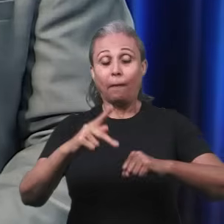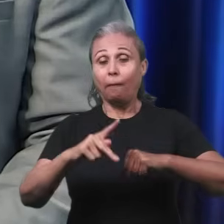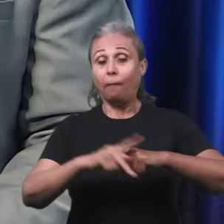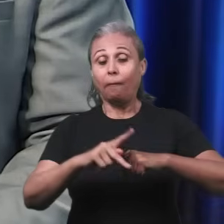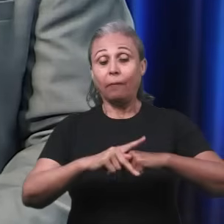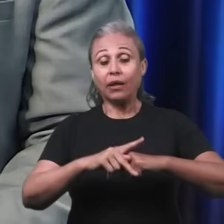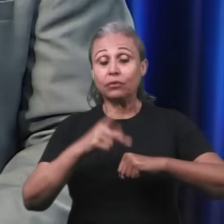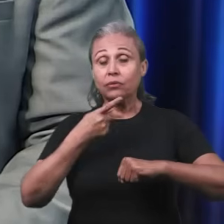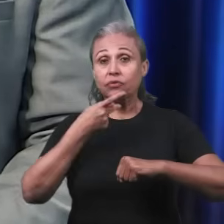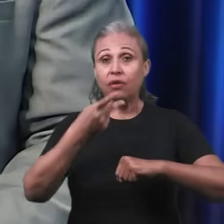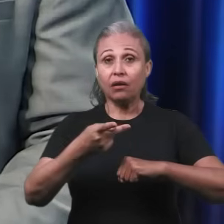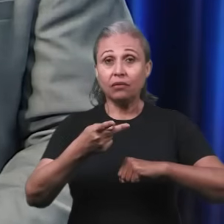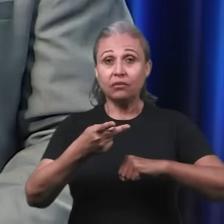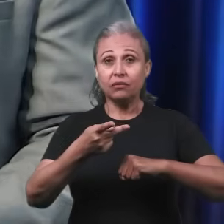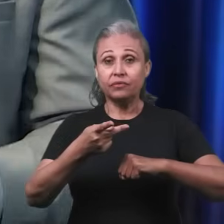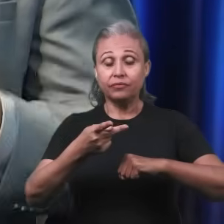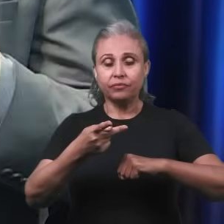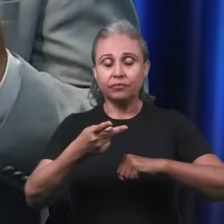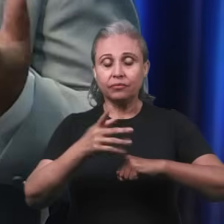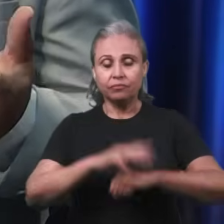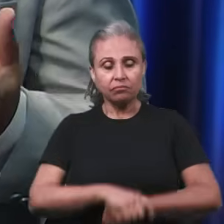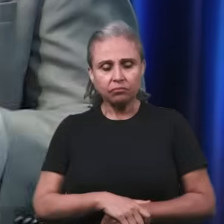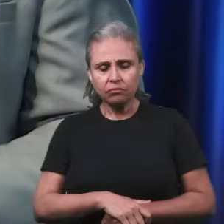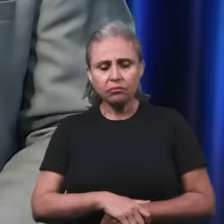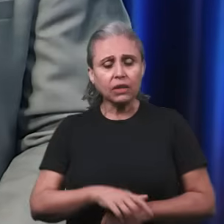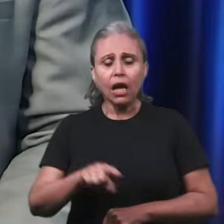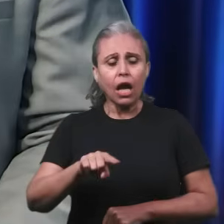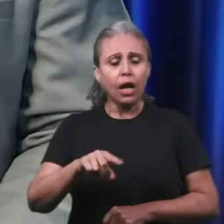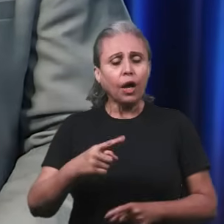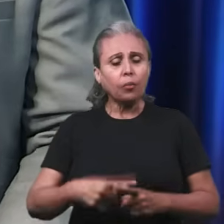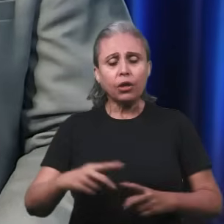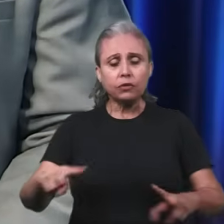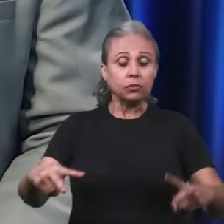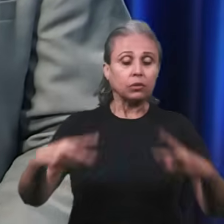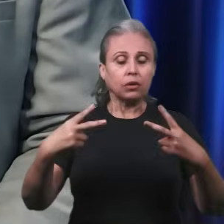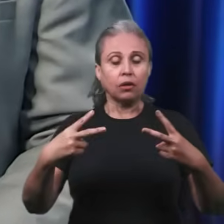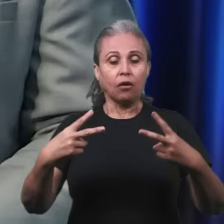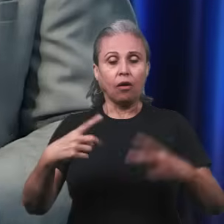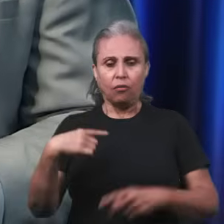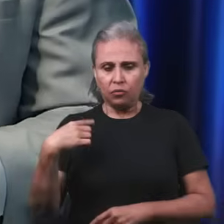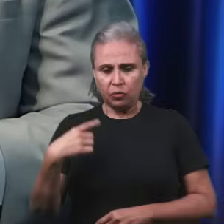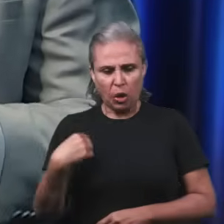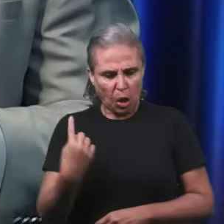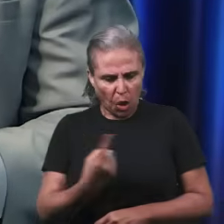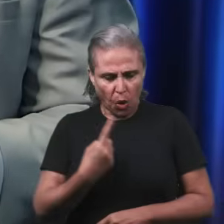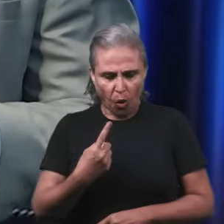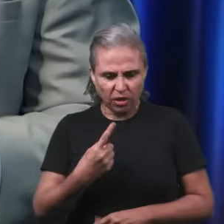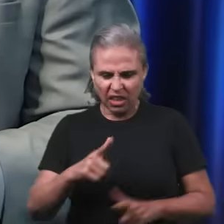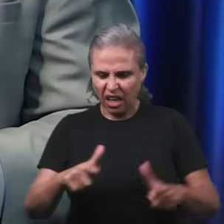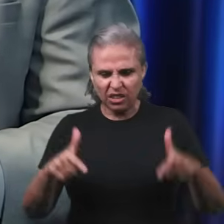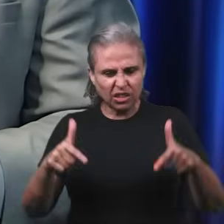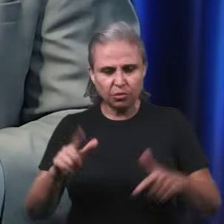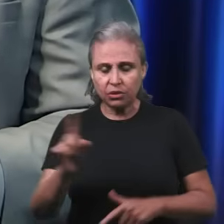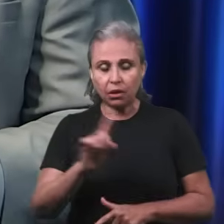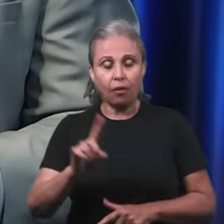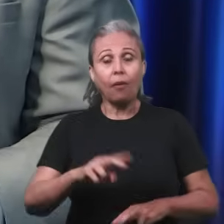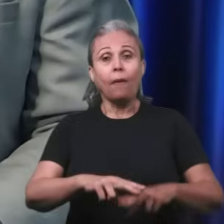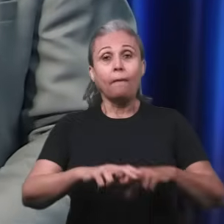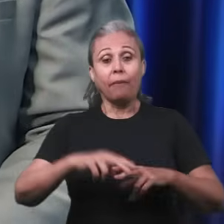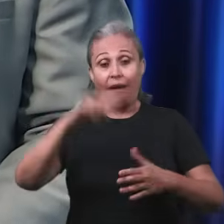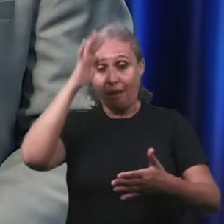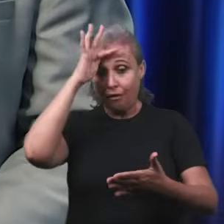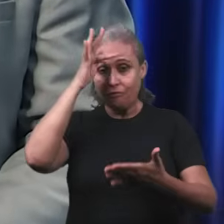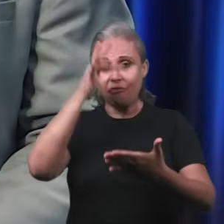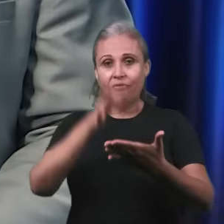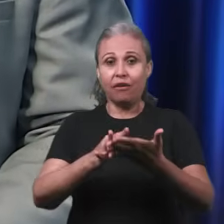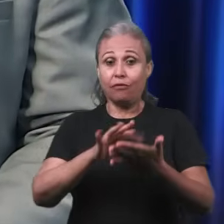até falou assim: olha, por que olhais para nós? Nós não fizemos nada. Foi pela fé no